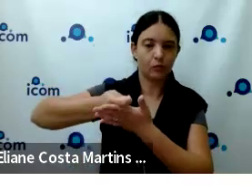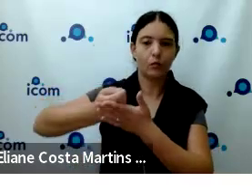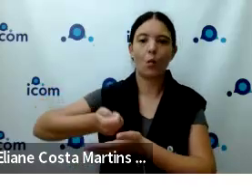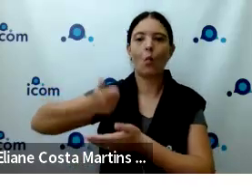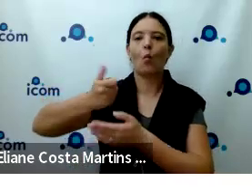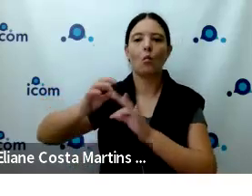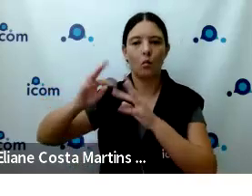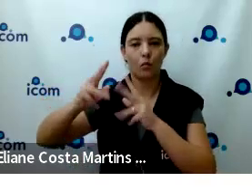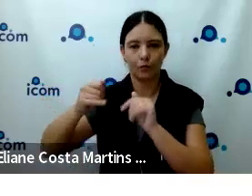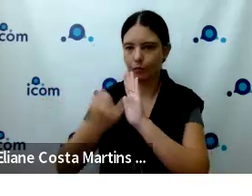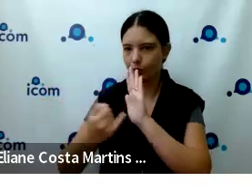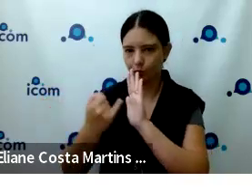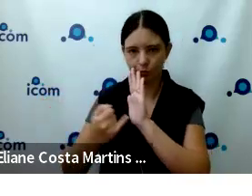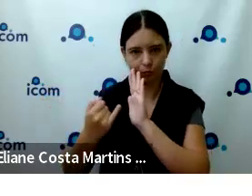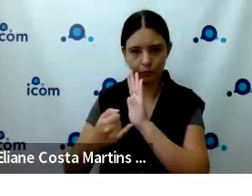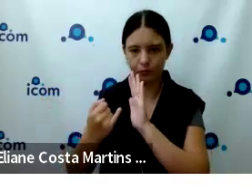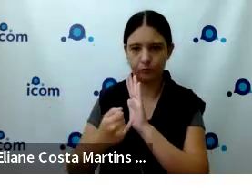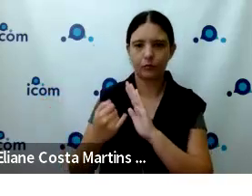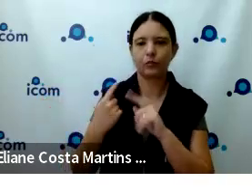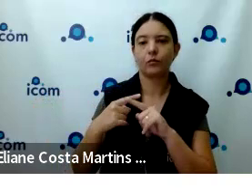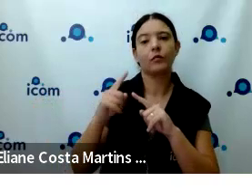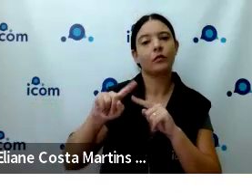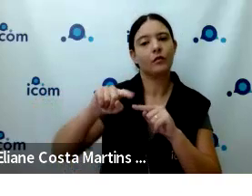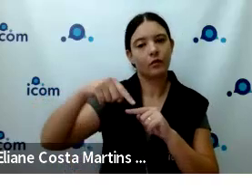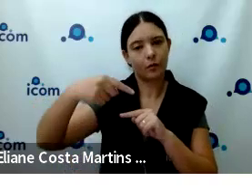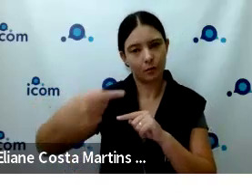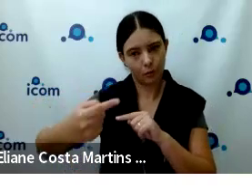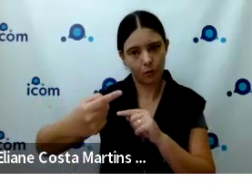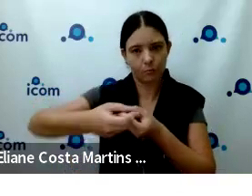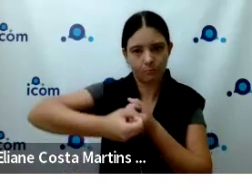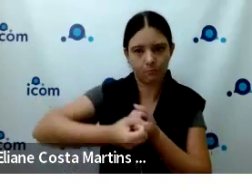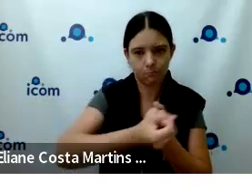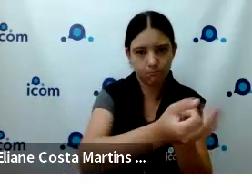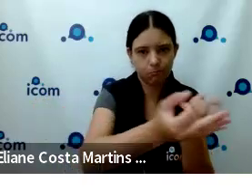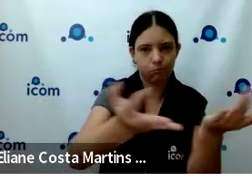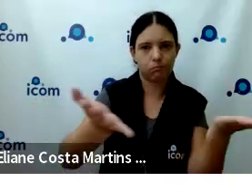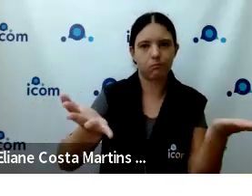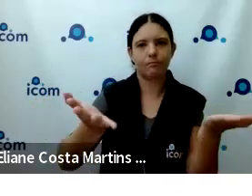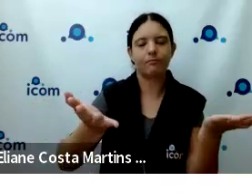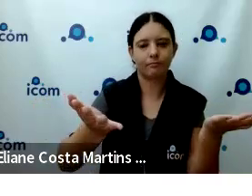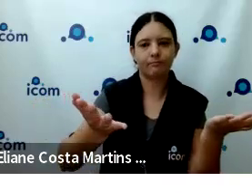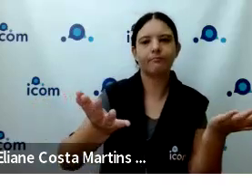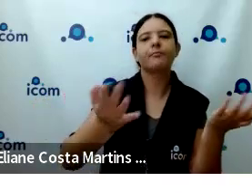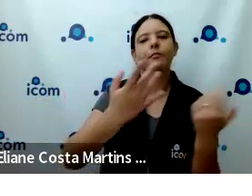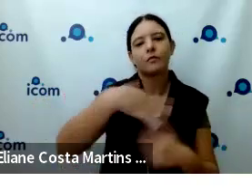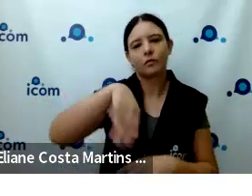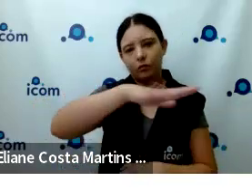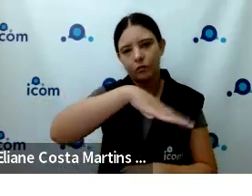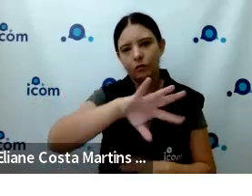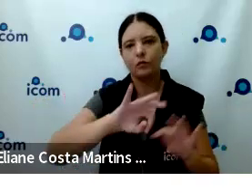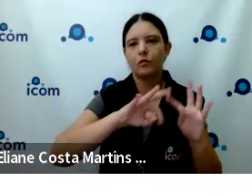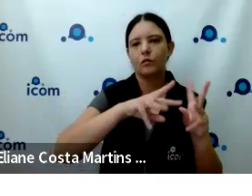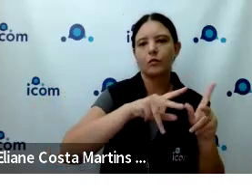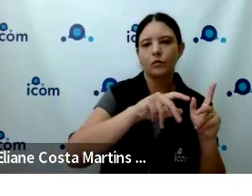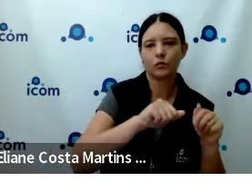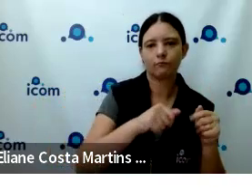impostos, que são depois distribuídos entre as partes envolvidas de